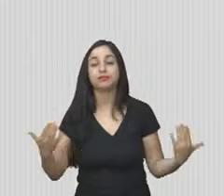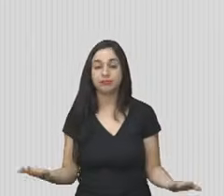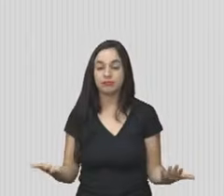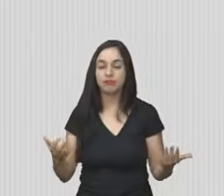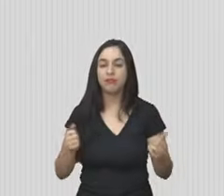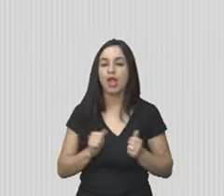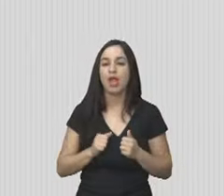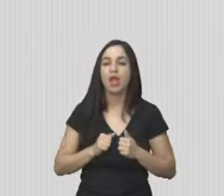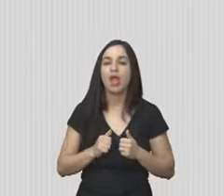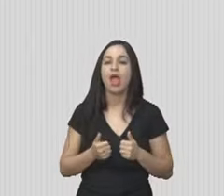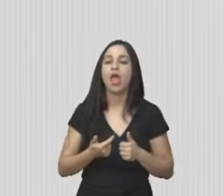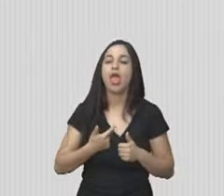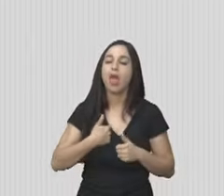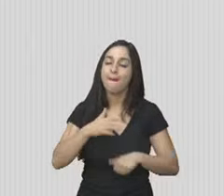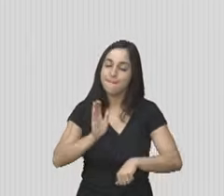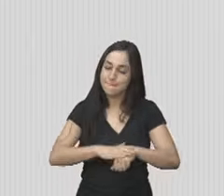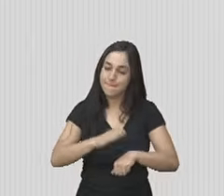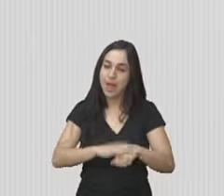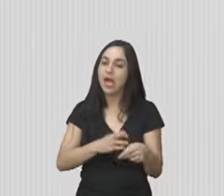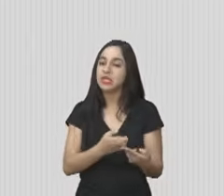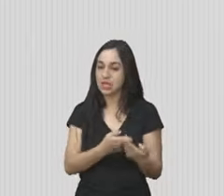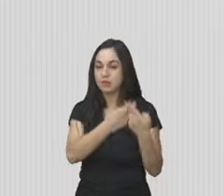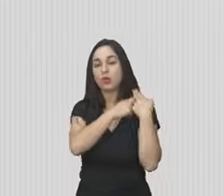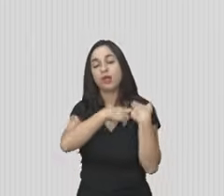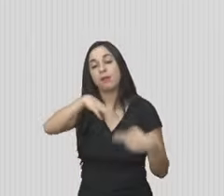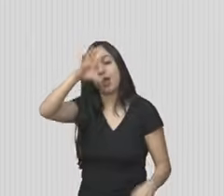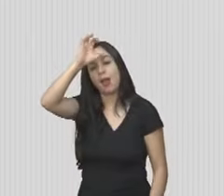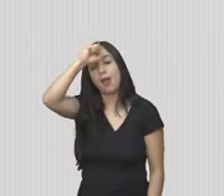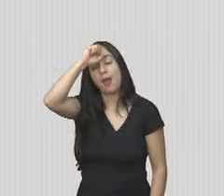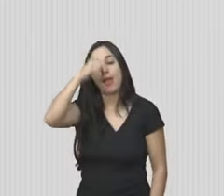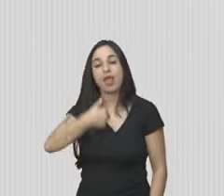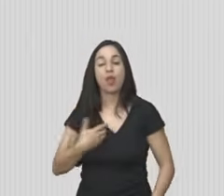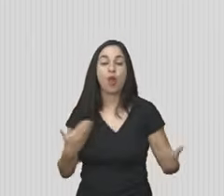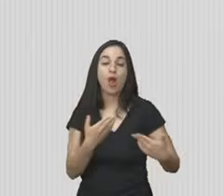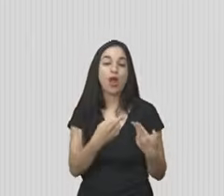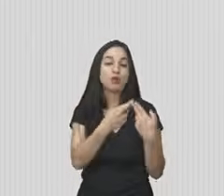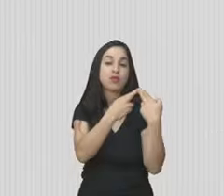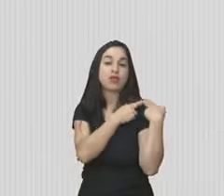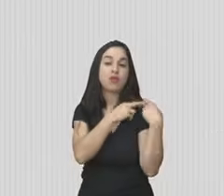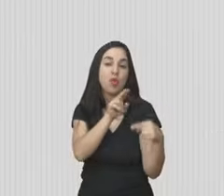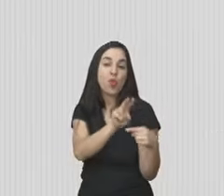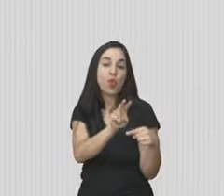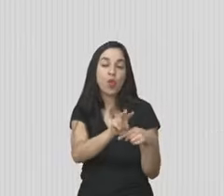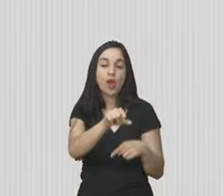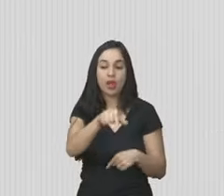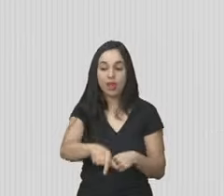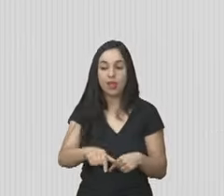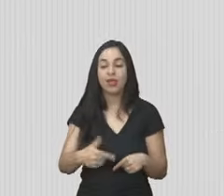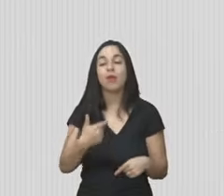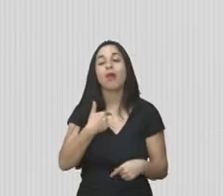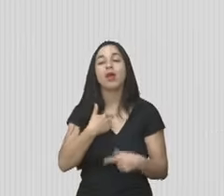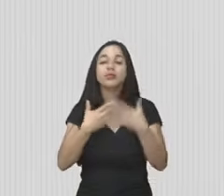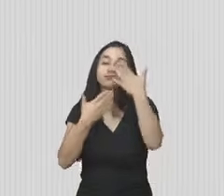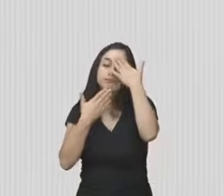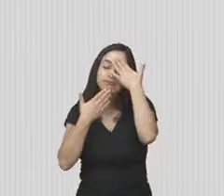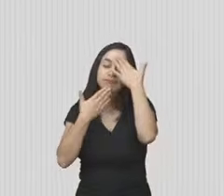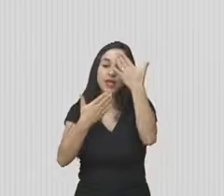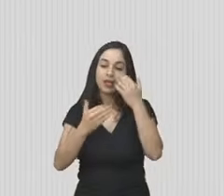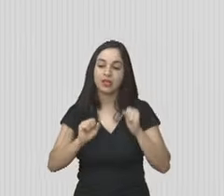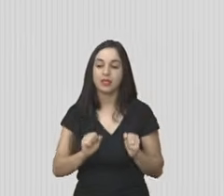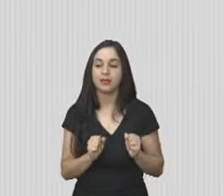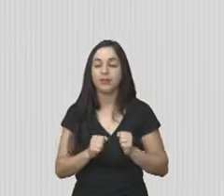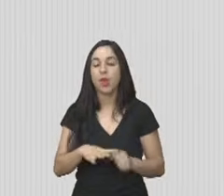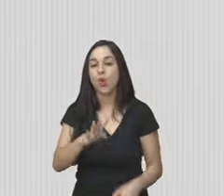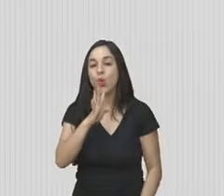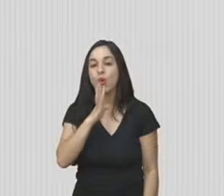assim, estou tendo mais responsabilidade e agora sou responsável daqui. Então, assim, para mim está sendo muito gratificante, né? Conheci